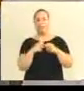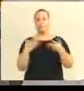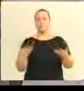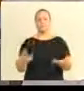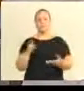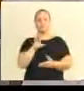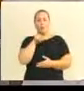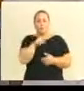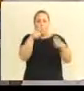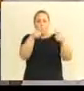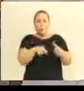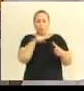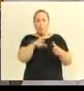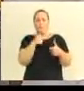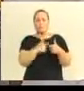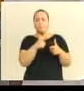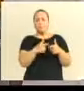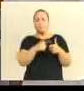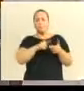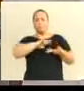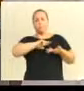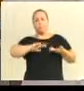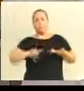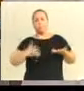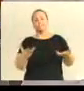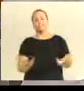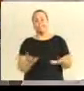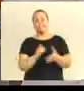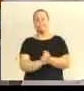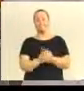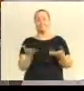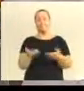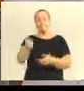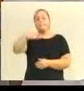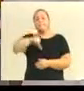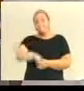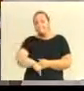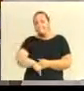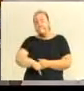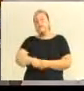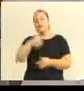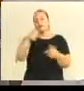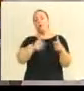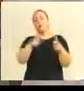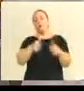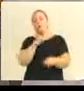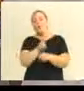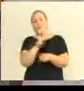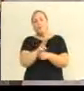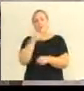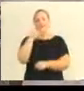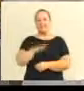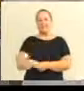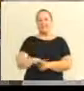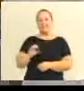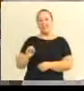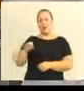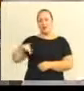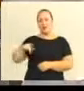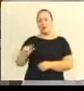agora a dificuldade de ter fechado ali a ong são roque a unidade santa terezinha eo poder público tem que buscar de alguma forma